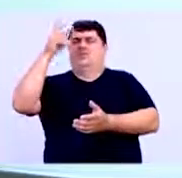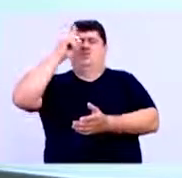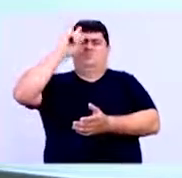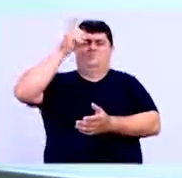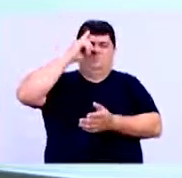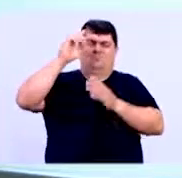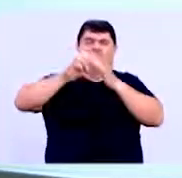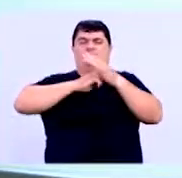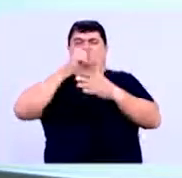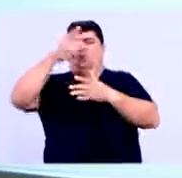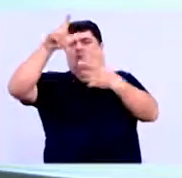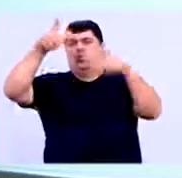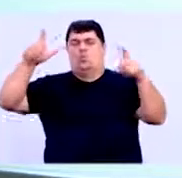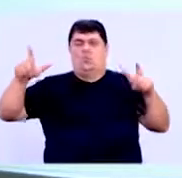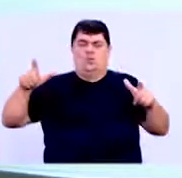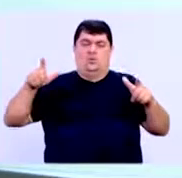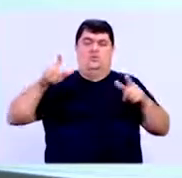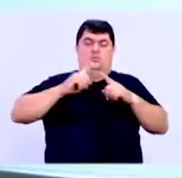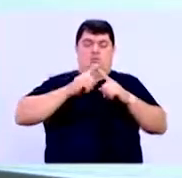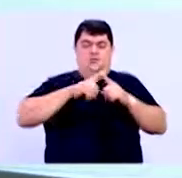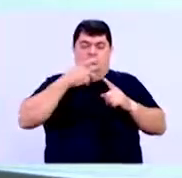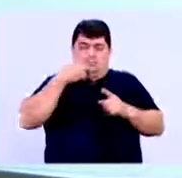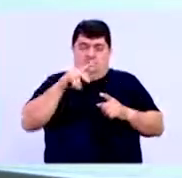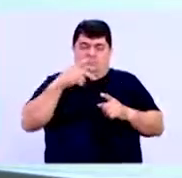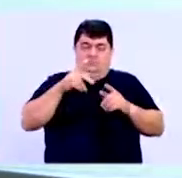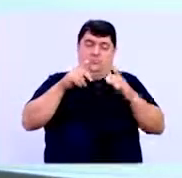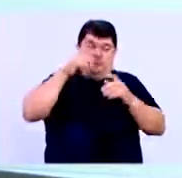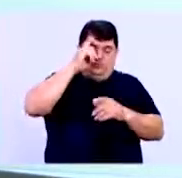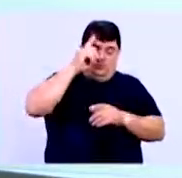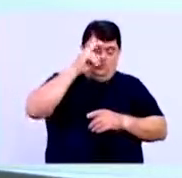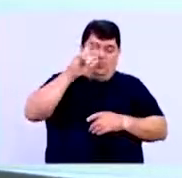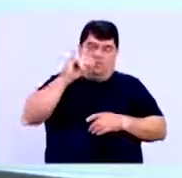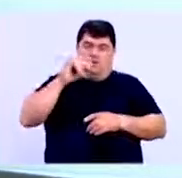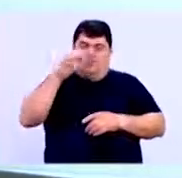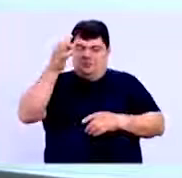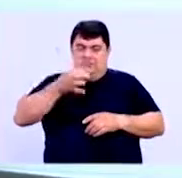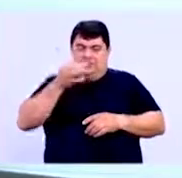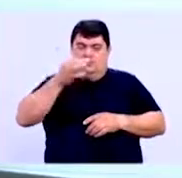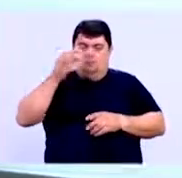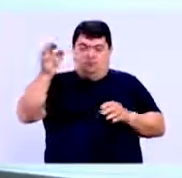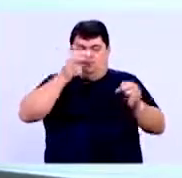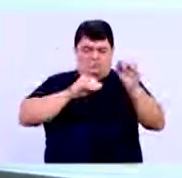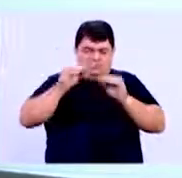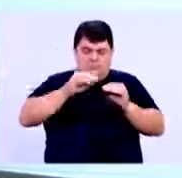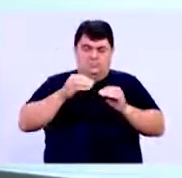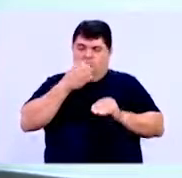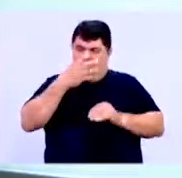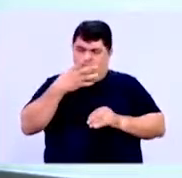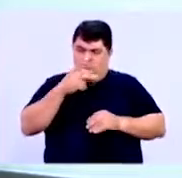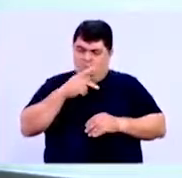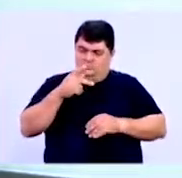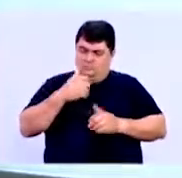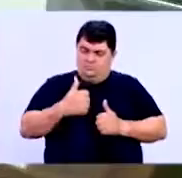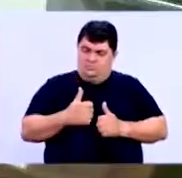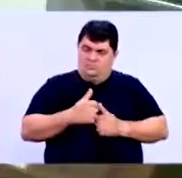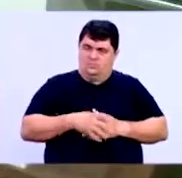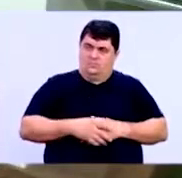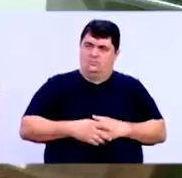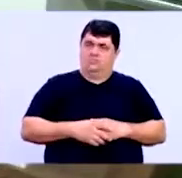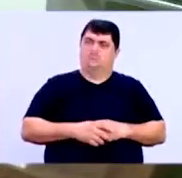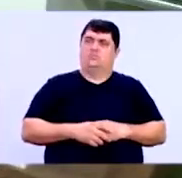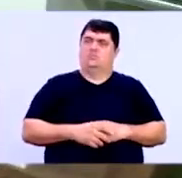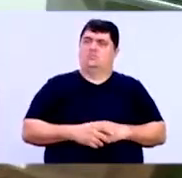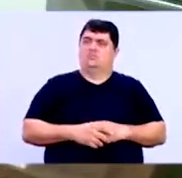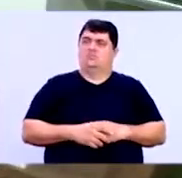dia. Até porque o seu dia a dia que vai gerar essas informações contábeis. Tudo bem, Denise? Tudo